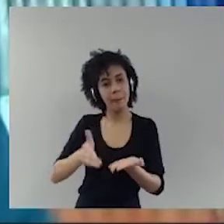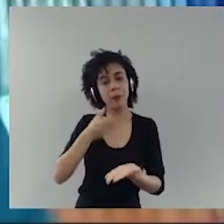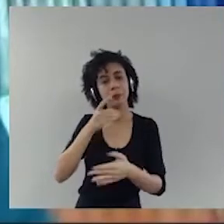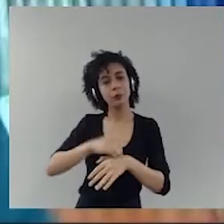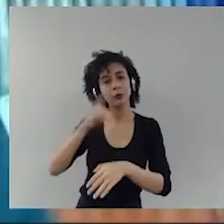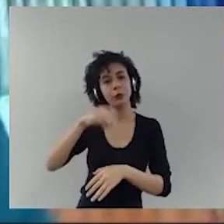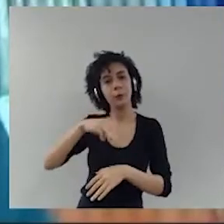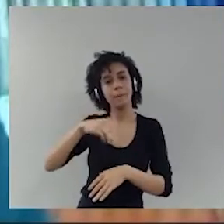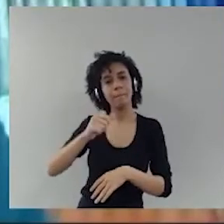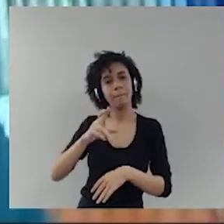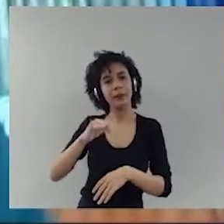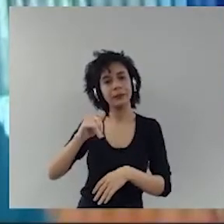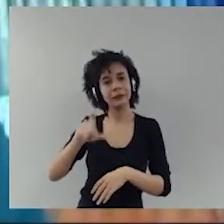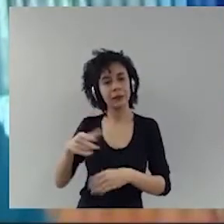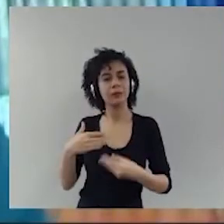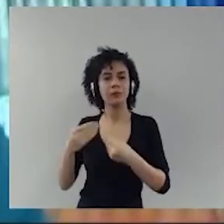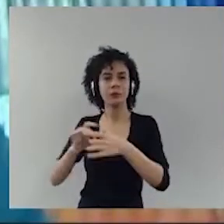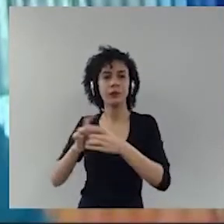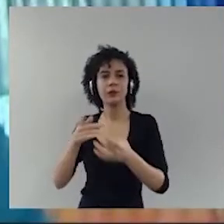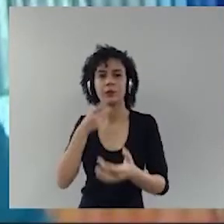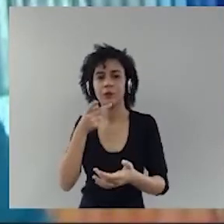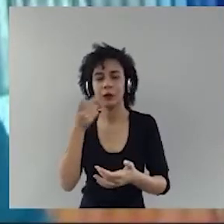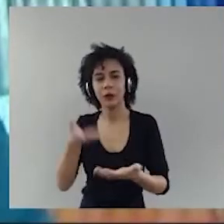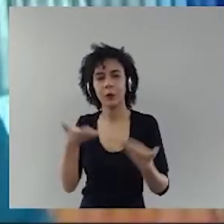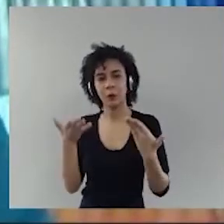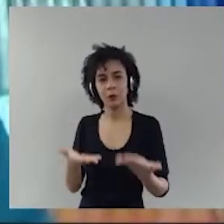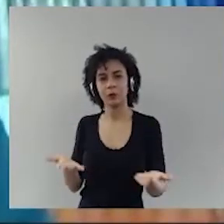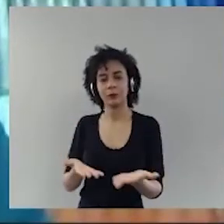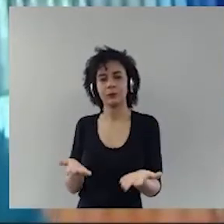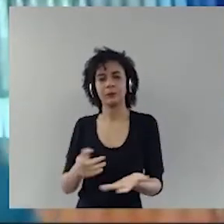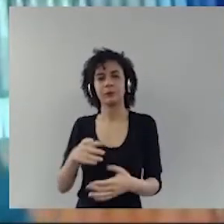justen neto a quem o conselho da palavra